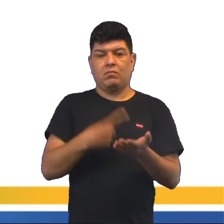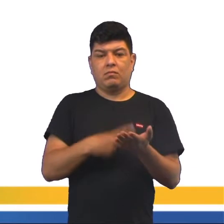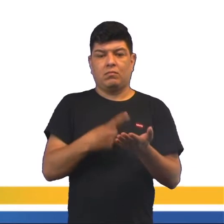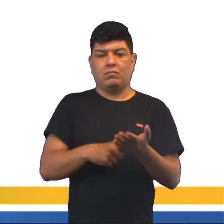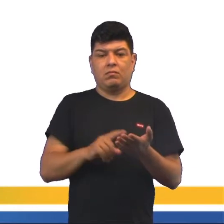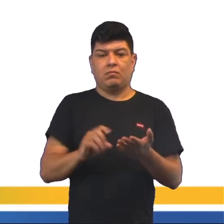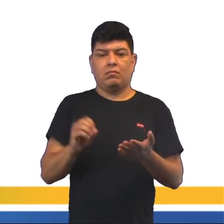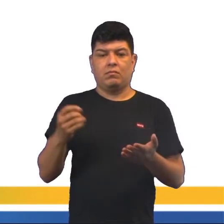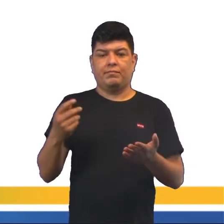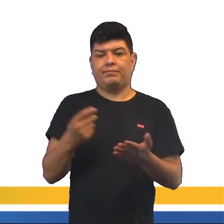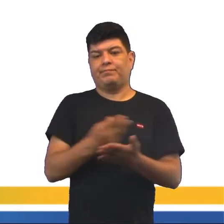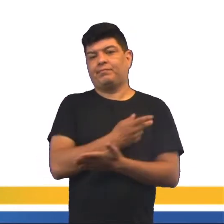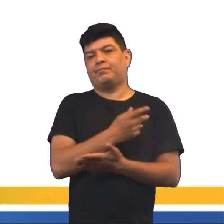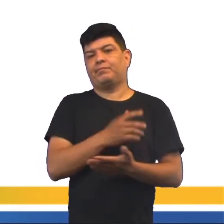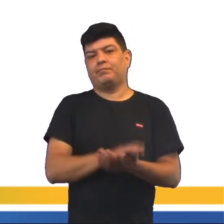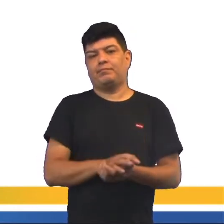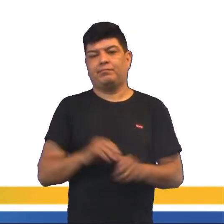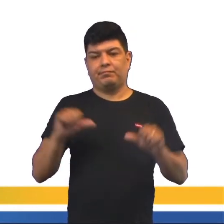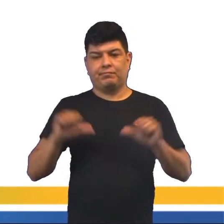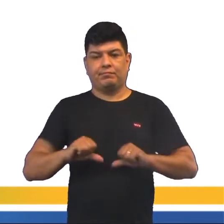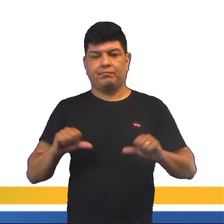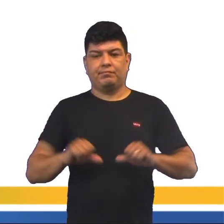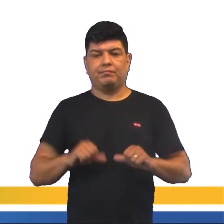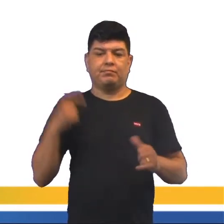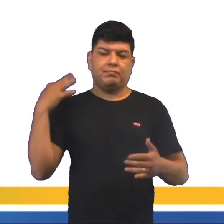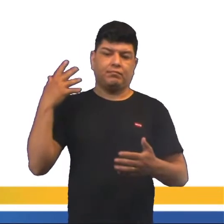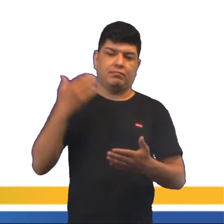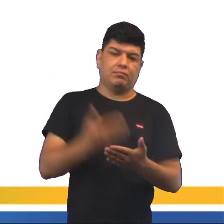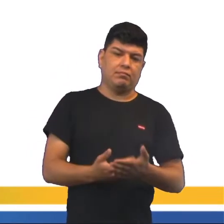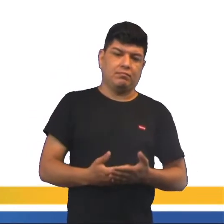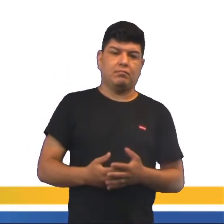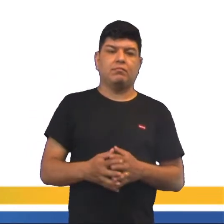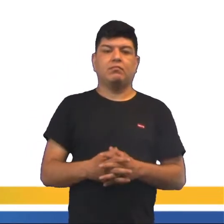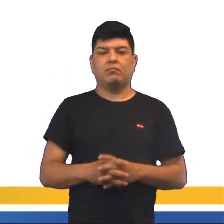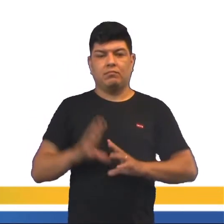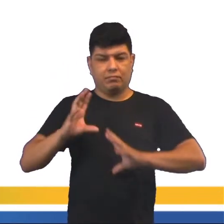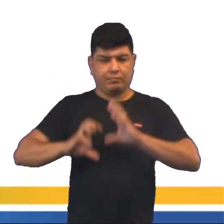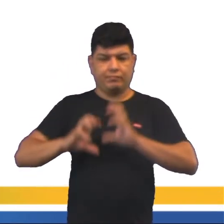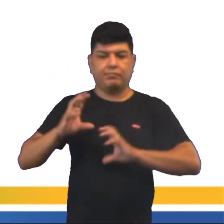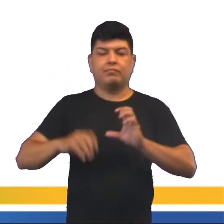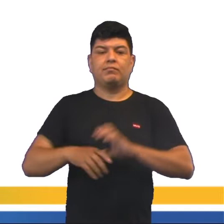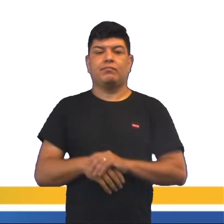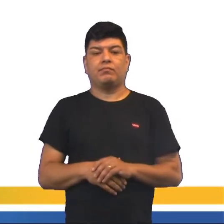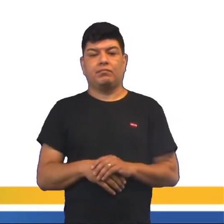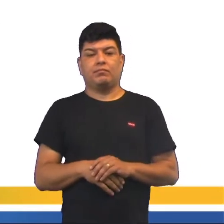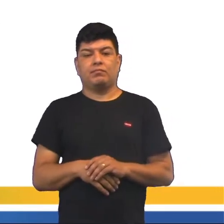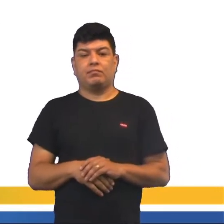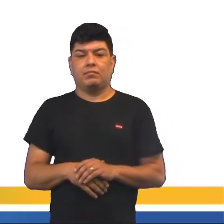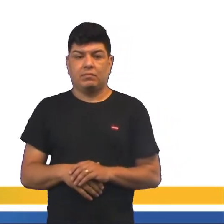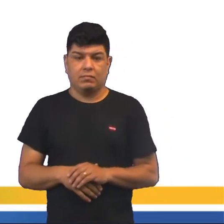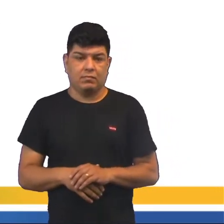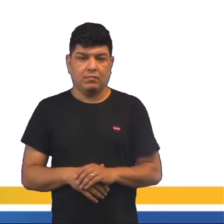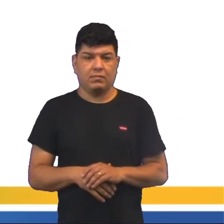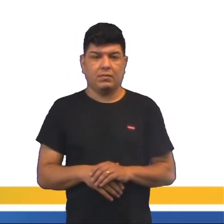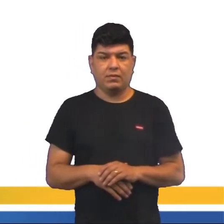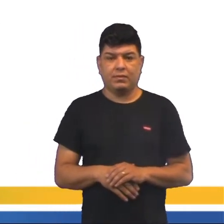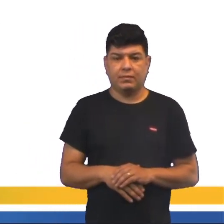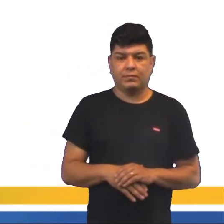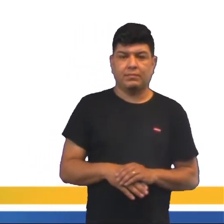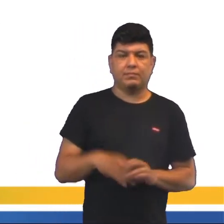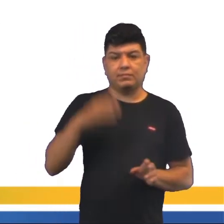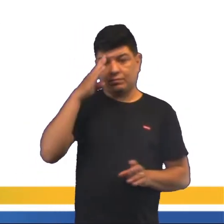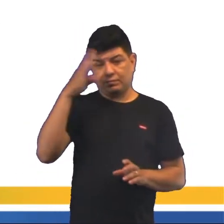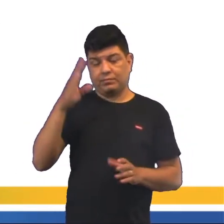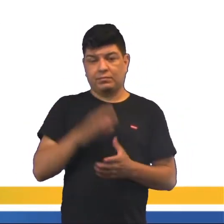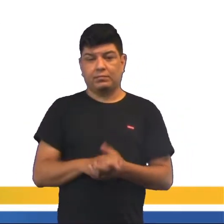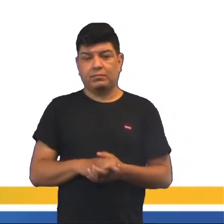não foi cumprido, fracassou, e até hoje a gente tem a questão palestina em